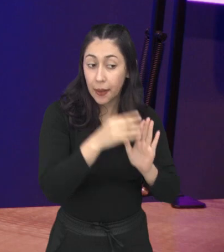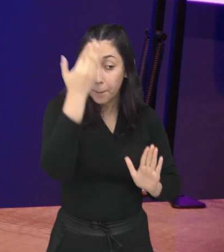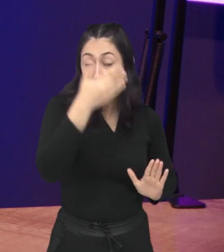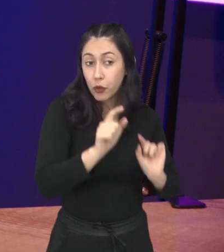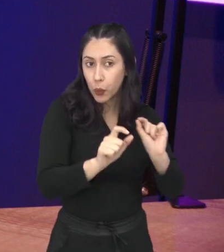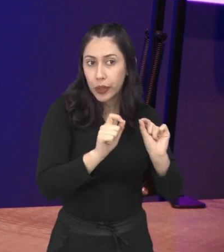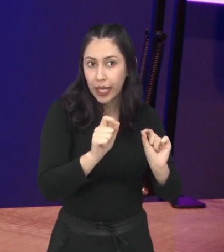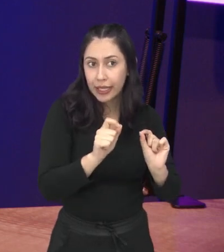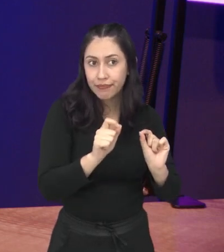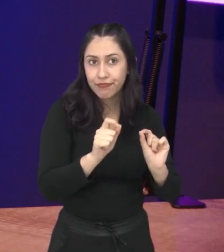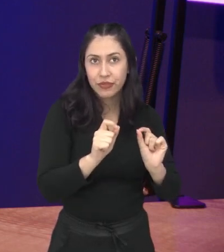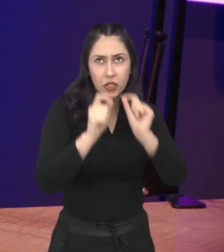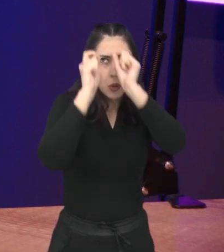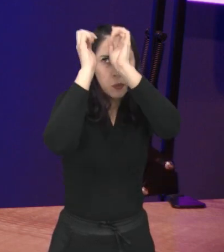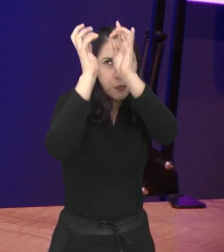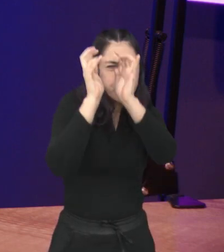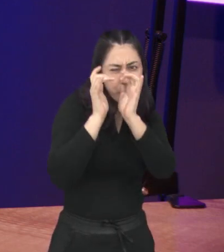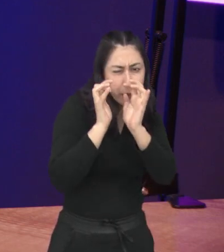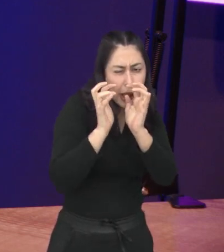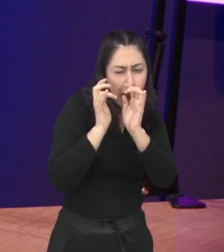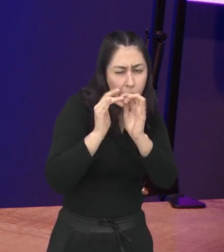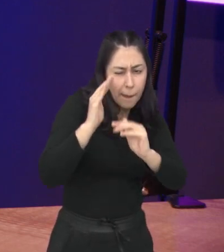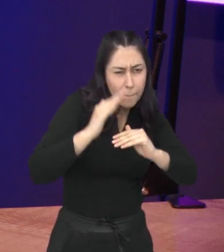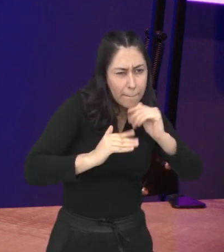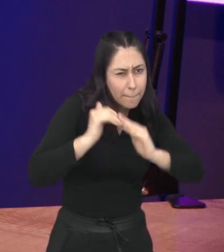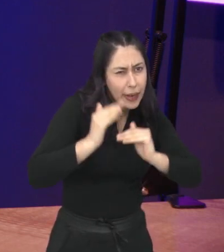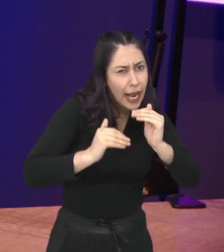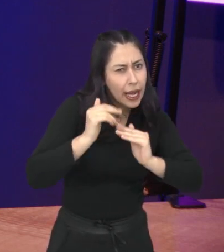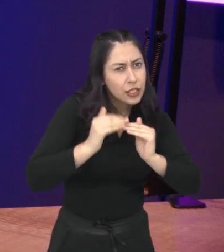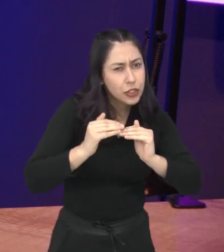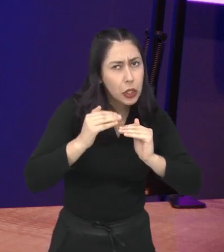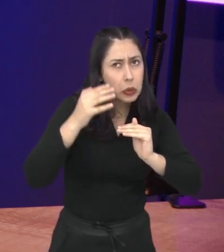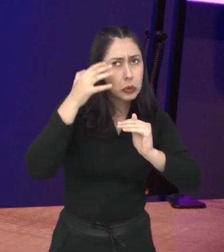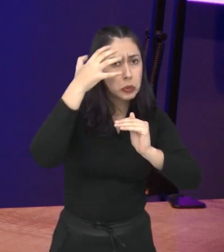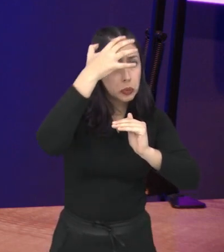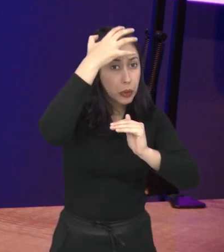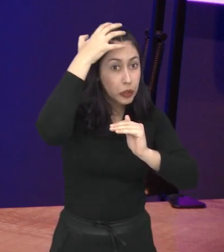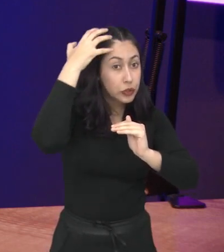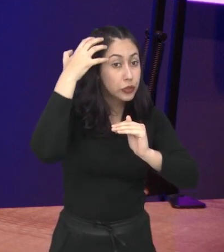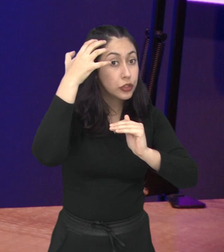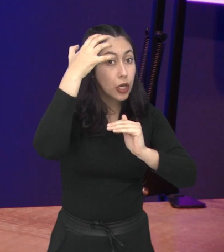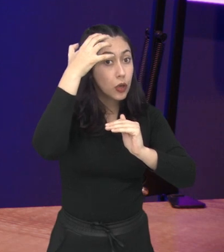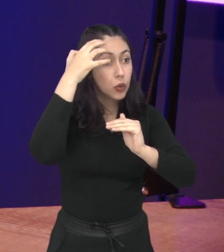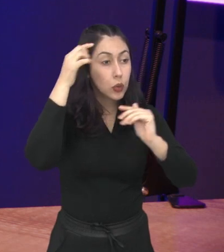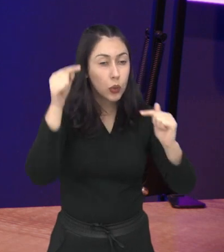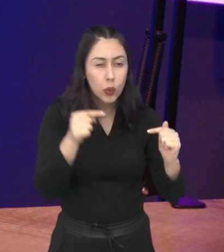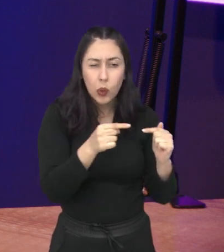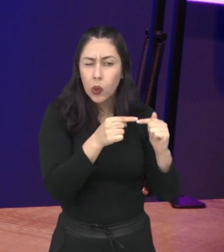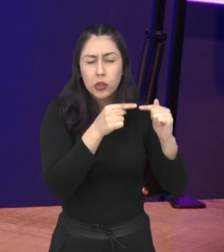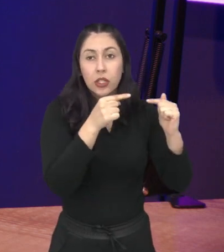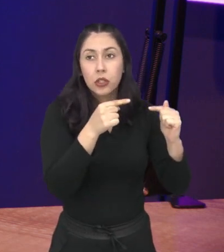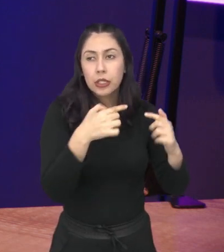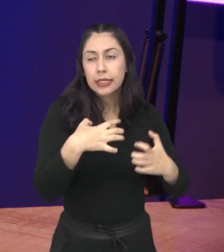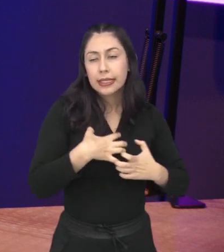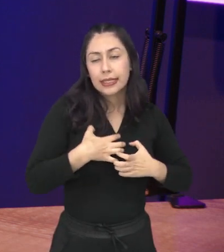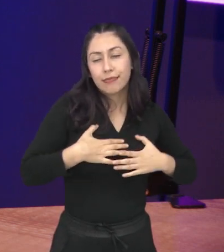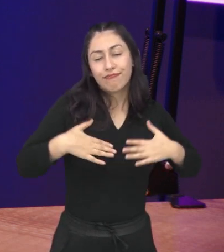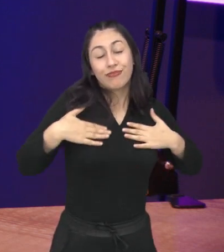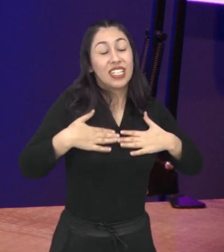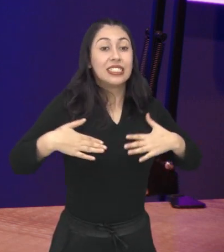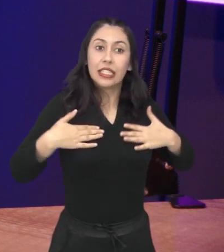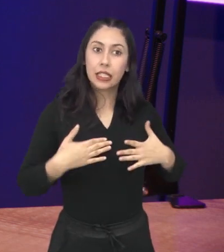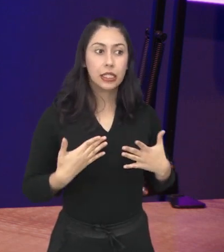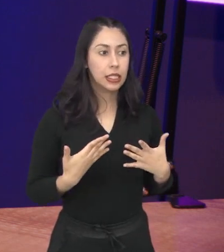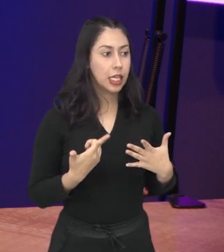os estudos comprovam que existem mais atividades cerebrais que acontecem em uma região do cérebro que está mais ligada à sensação